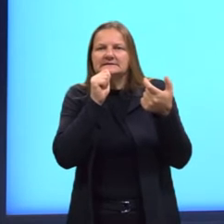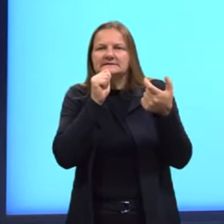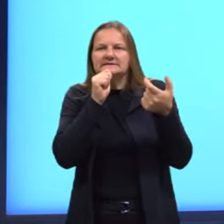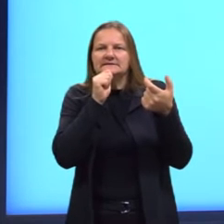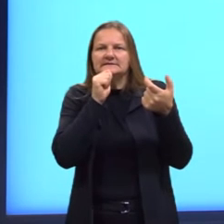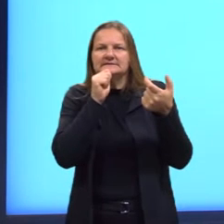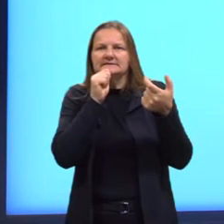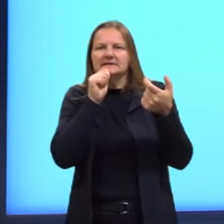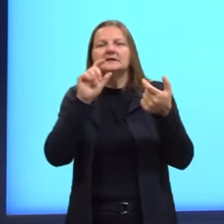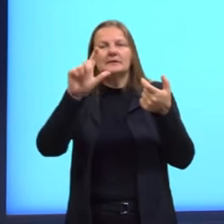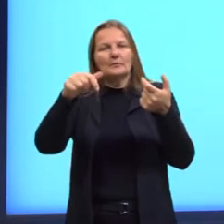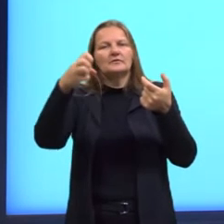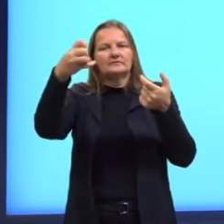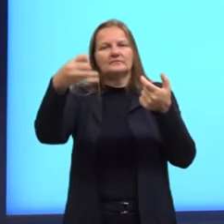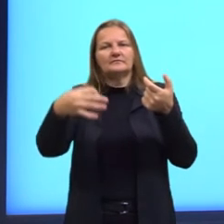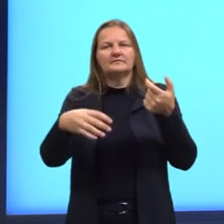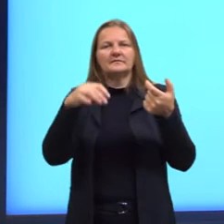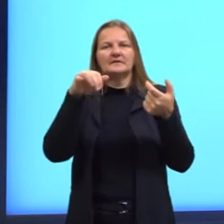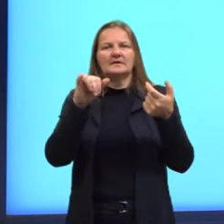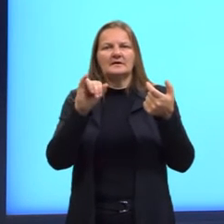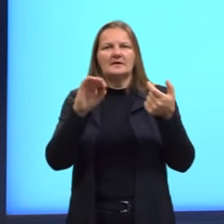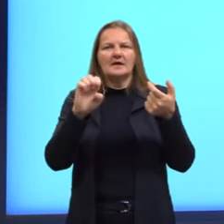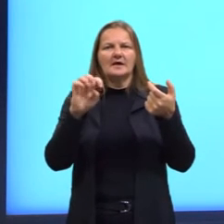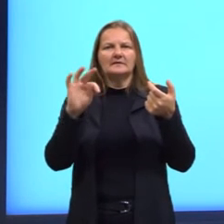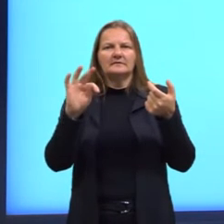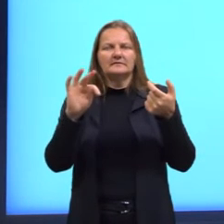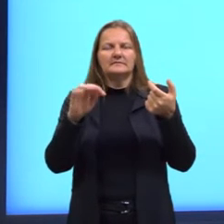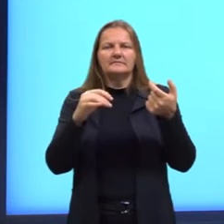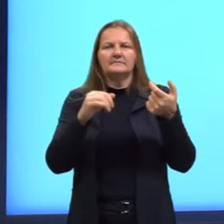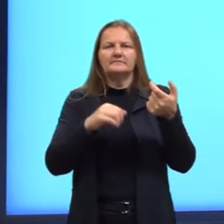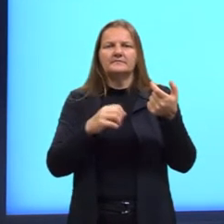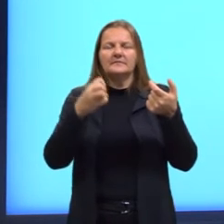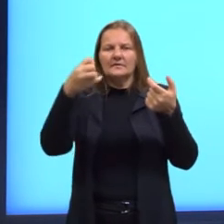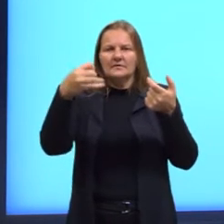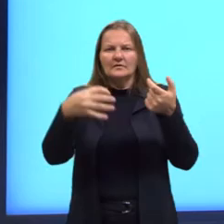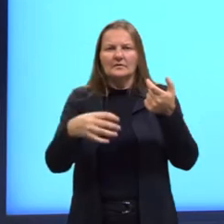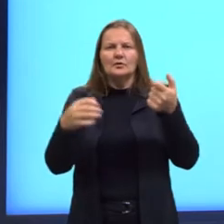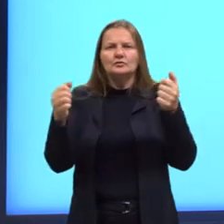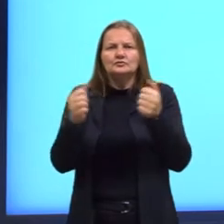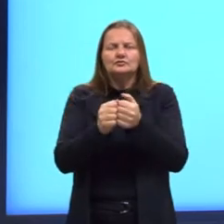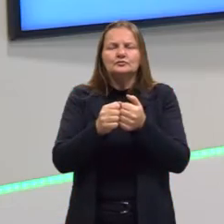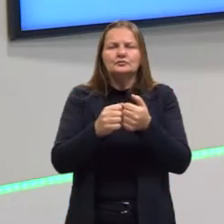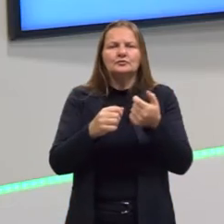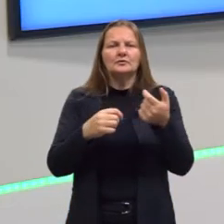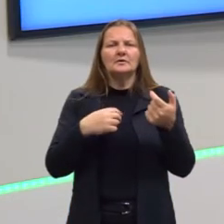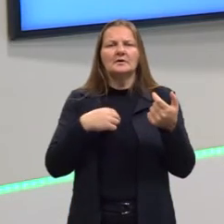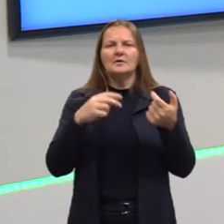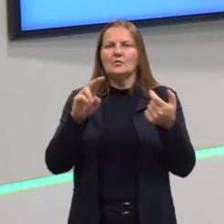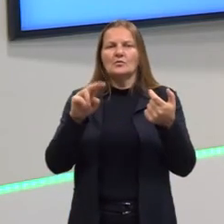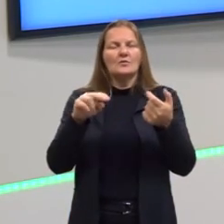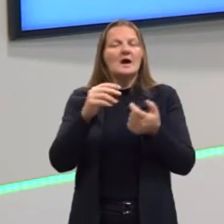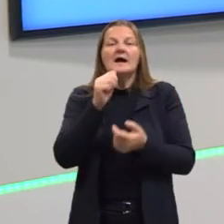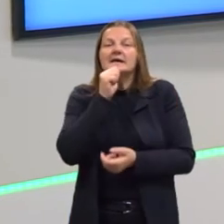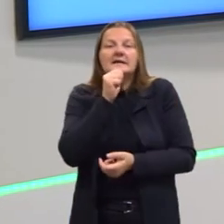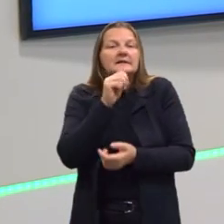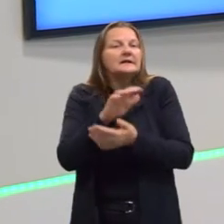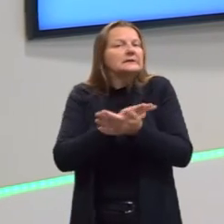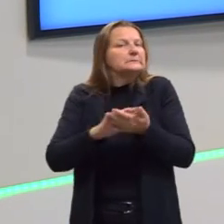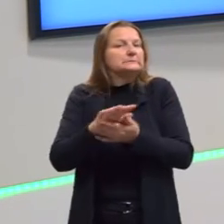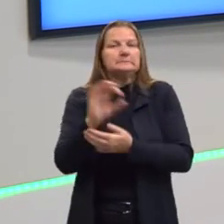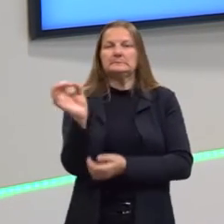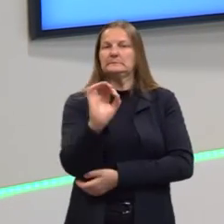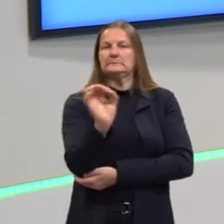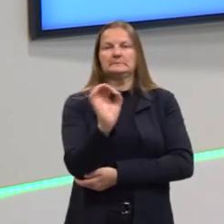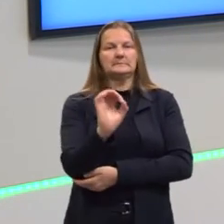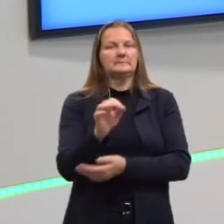negativas para que eu vou falar mais adiante então eu coloquei ele junto de uma ligação né eu disse ai